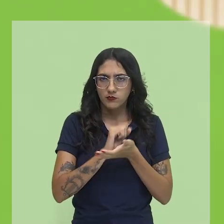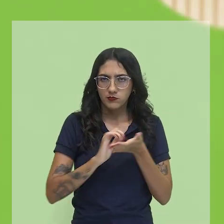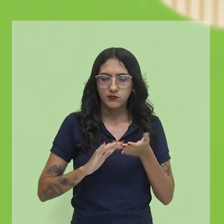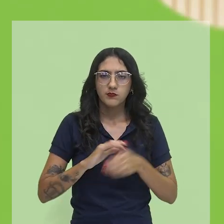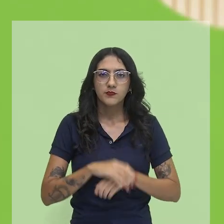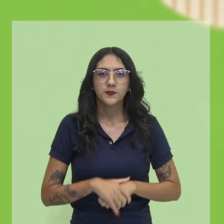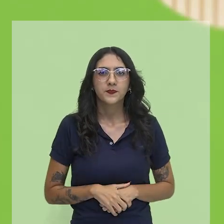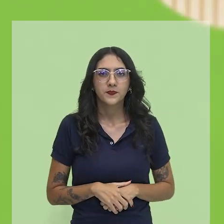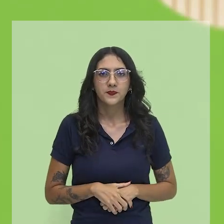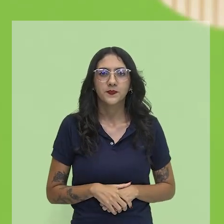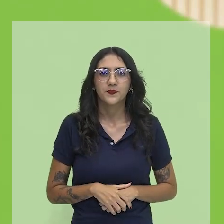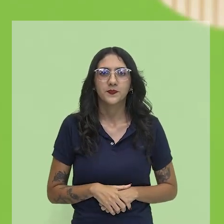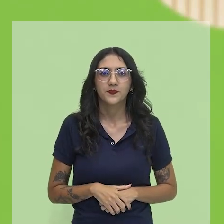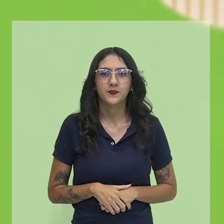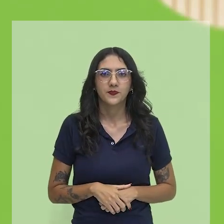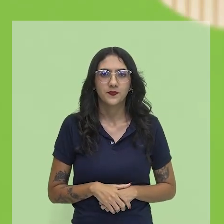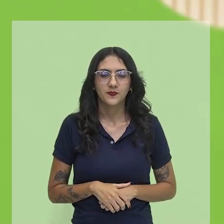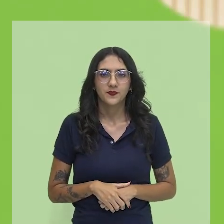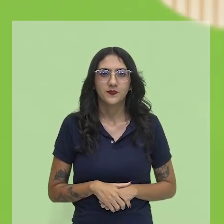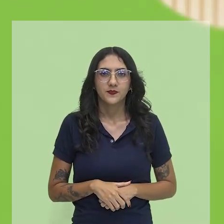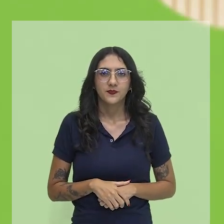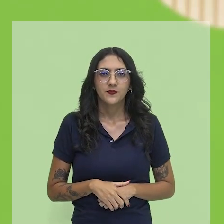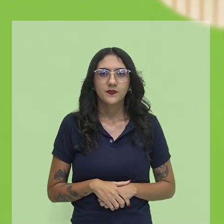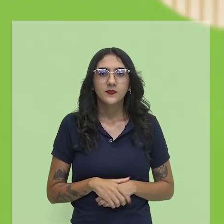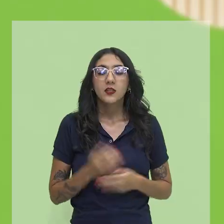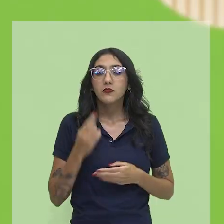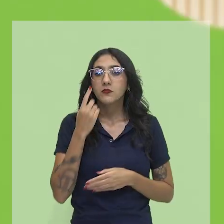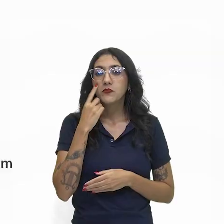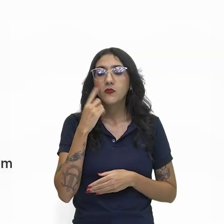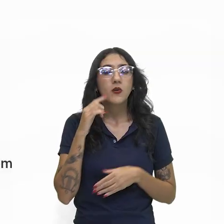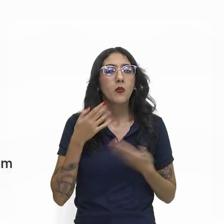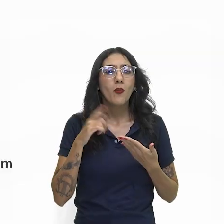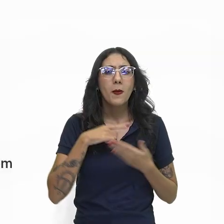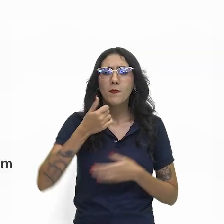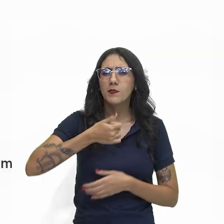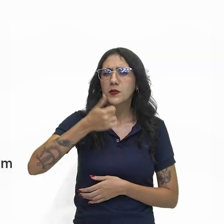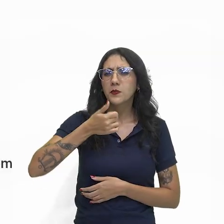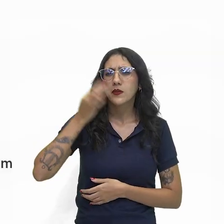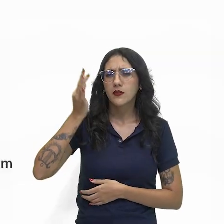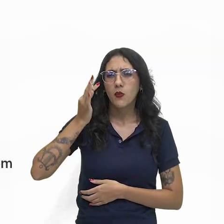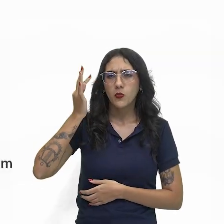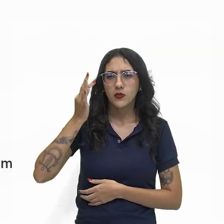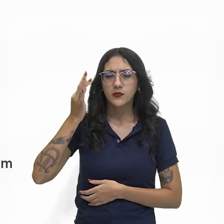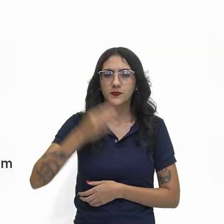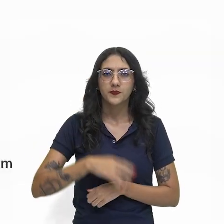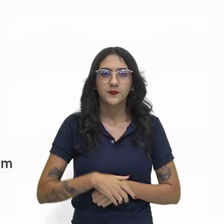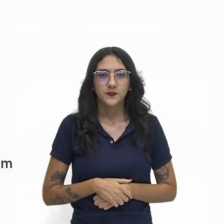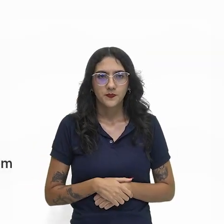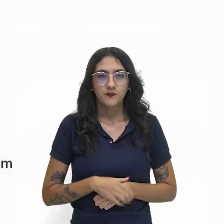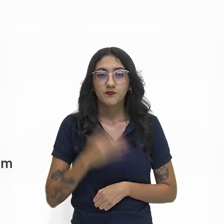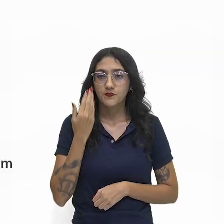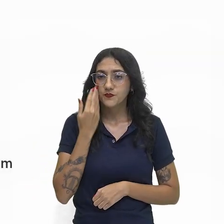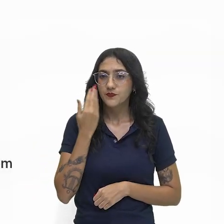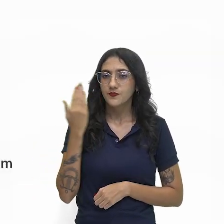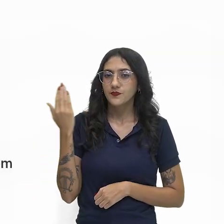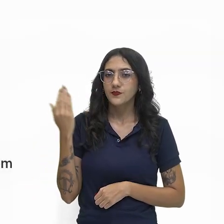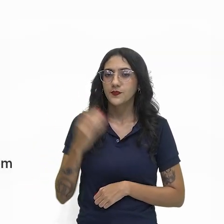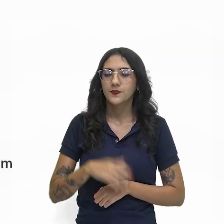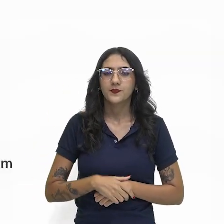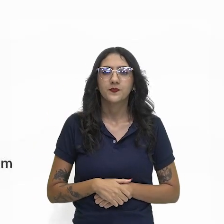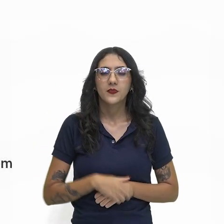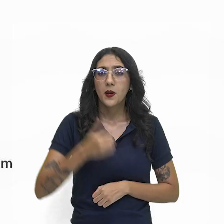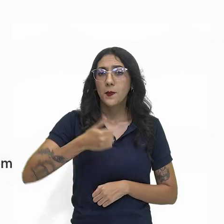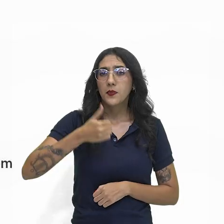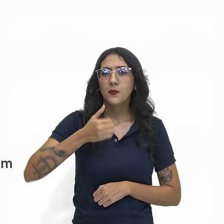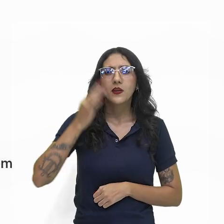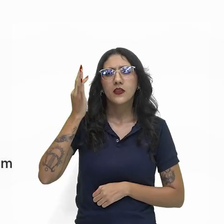lá. Vamos lá ao enunciado da primeira lei de Kepler. Pessoal, primeira lei de Kepler, ela é